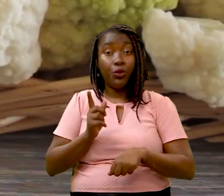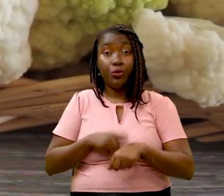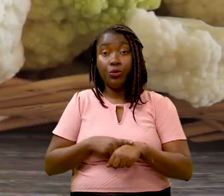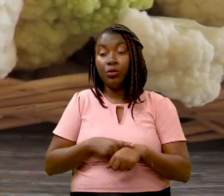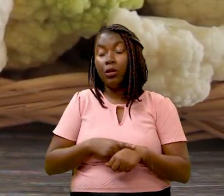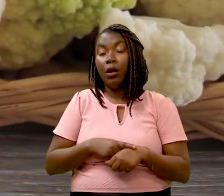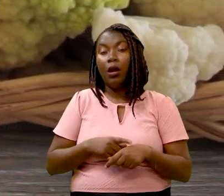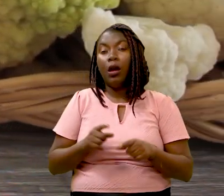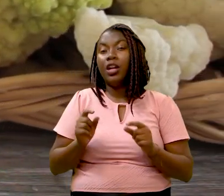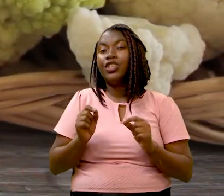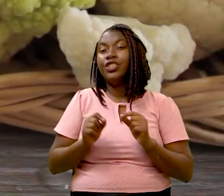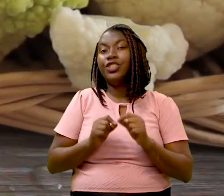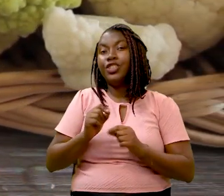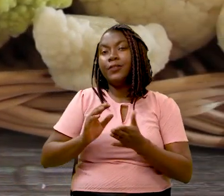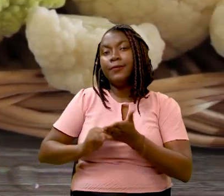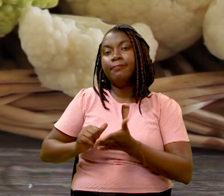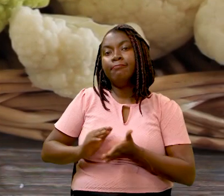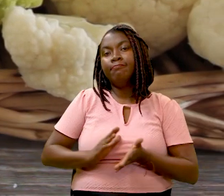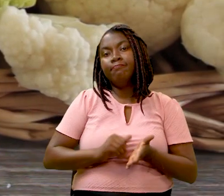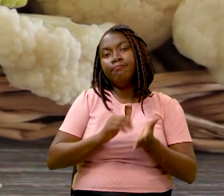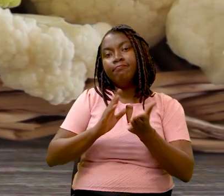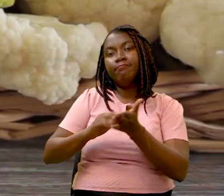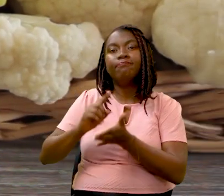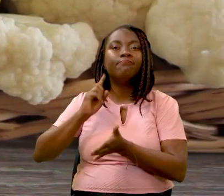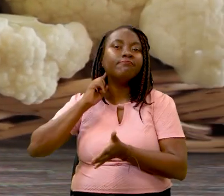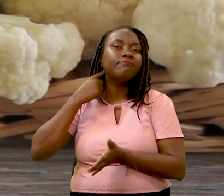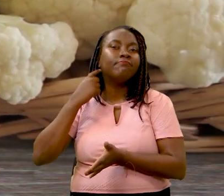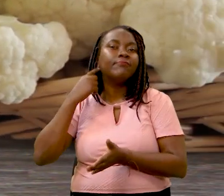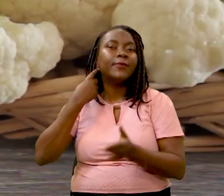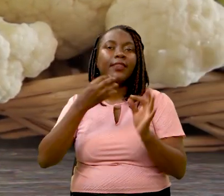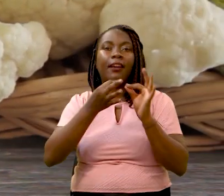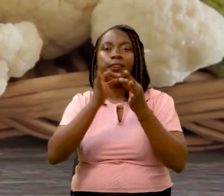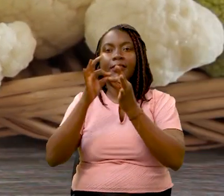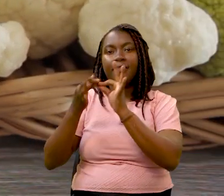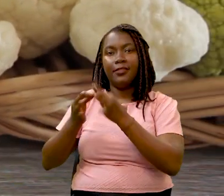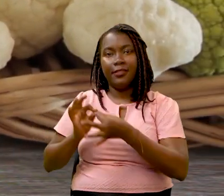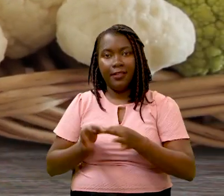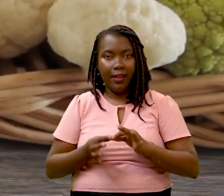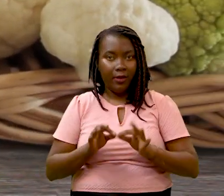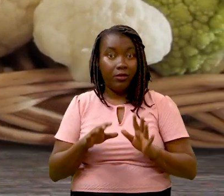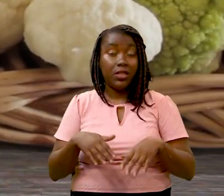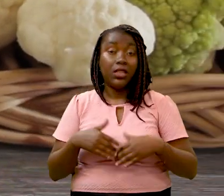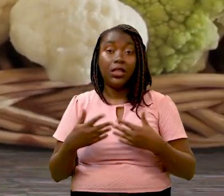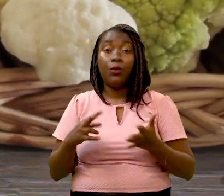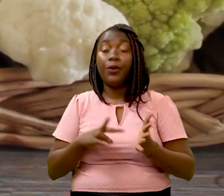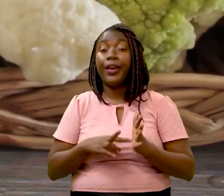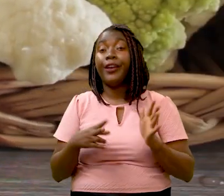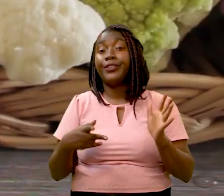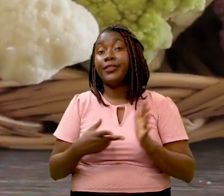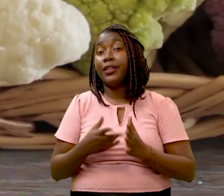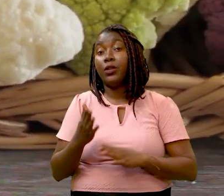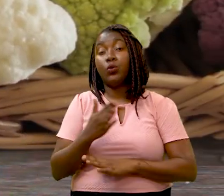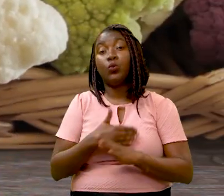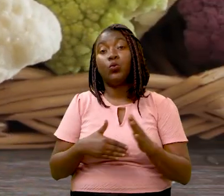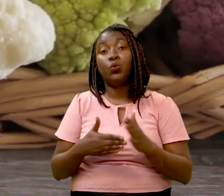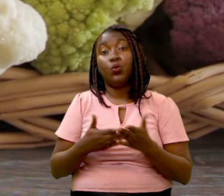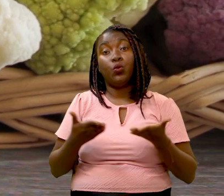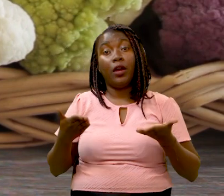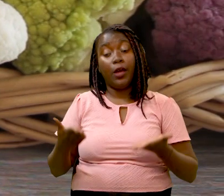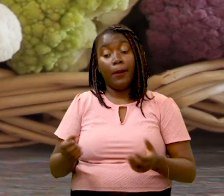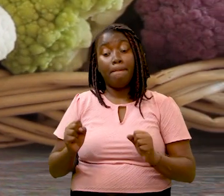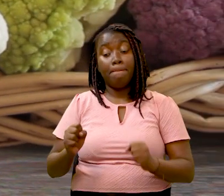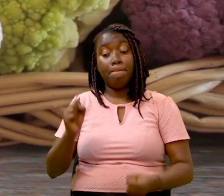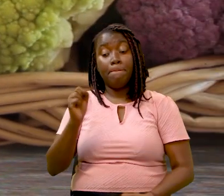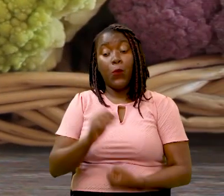de desintoxicação das células, detoxificação das células. Então, isso quer dizer que tudo aquilo que